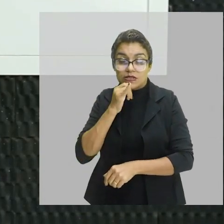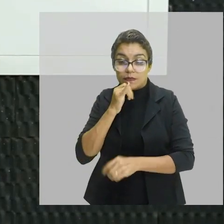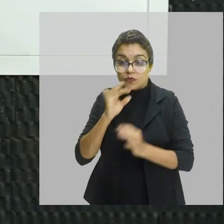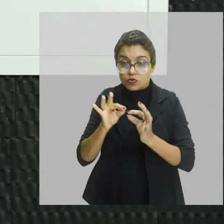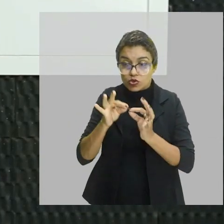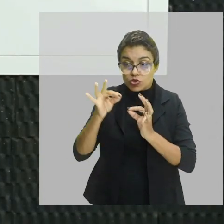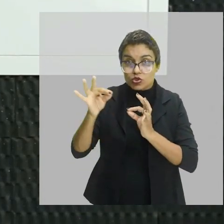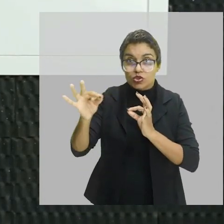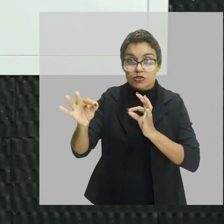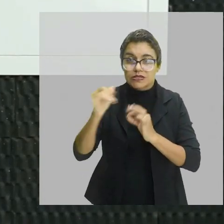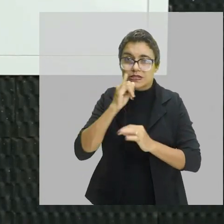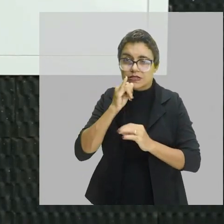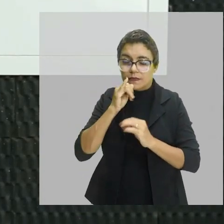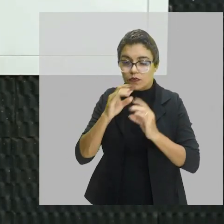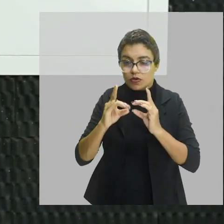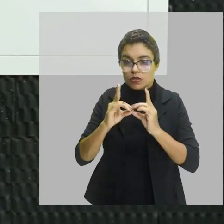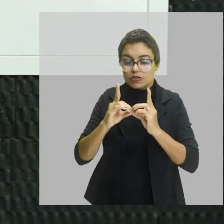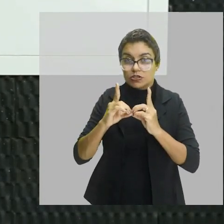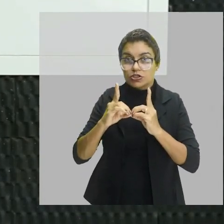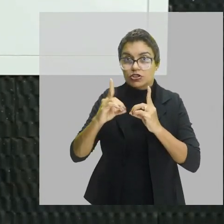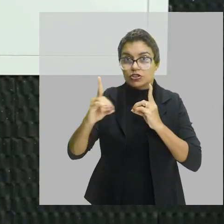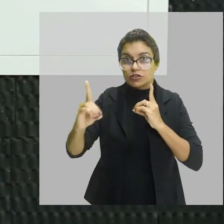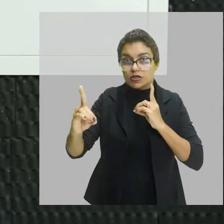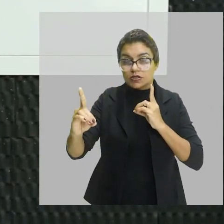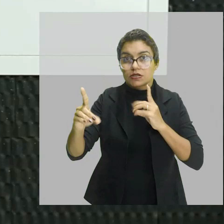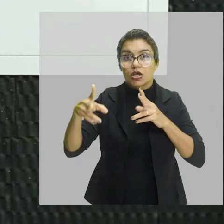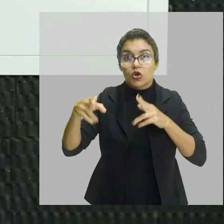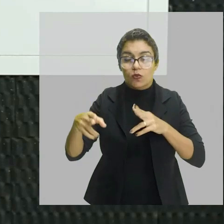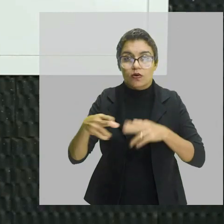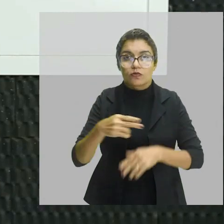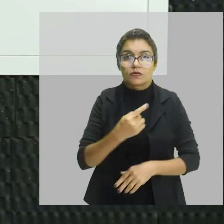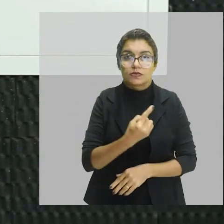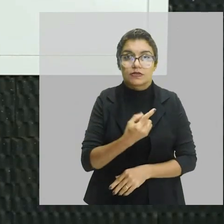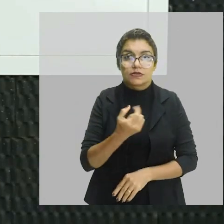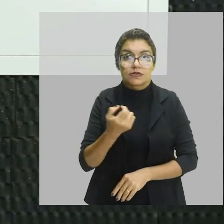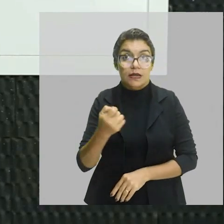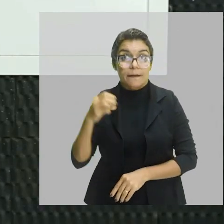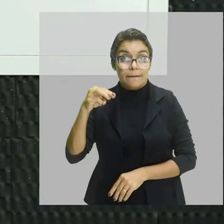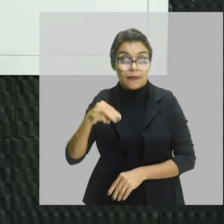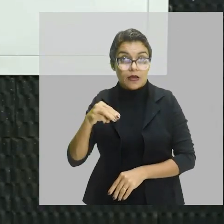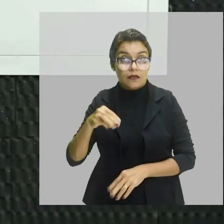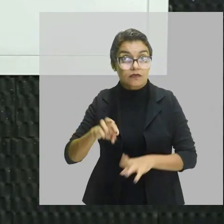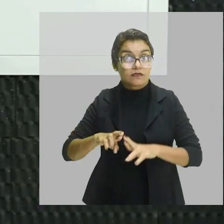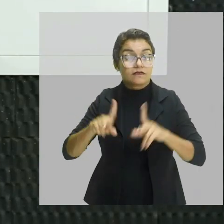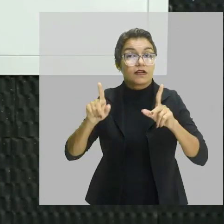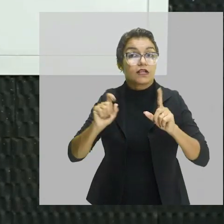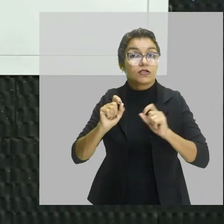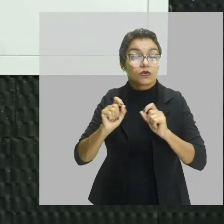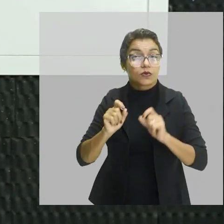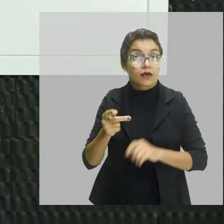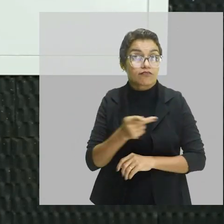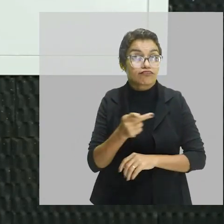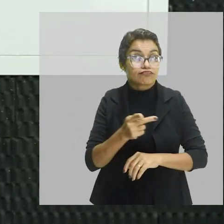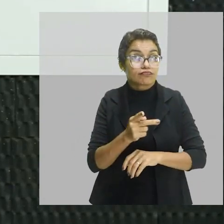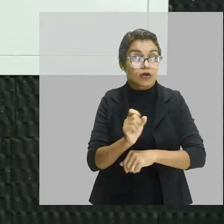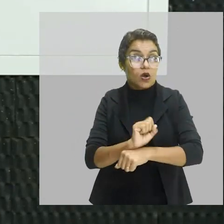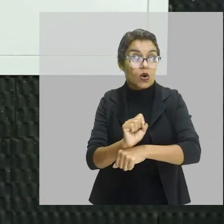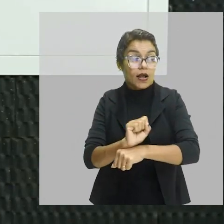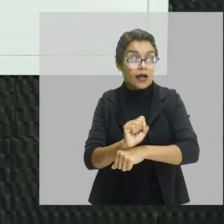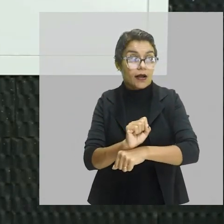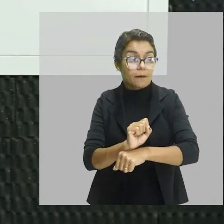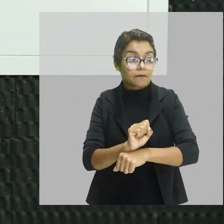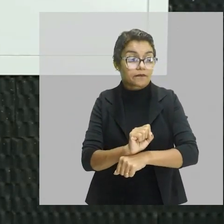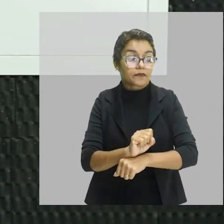distância. Vamos supor que eles vão percorrer aí 100 metros, ok? A diferença entre eles é que o